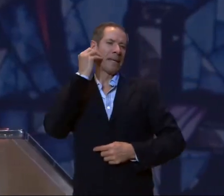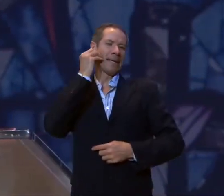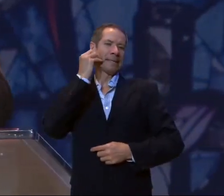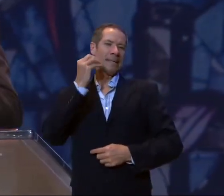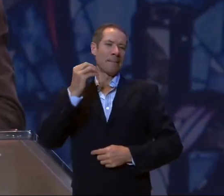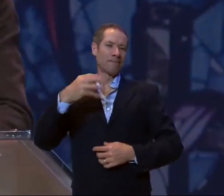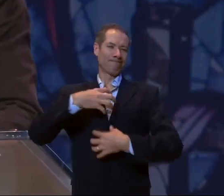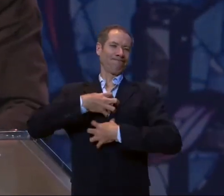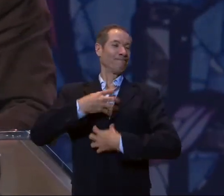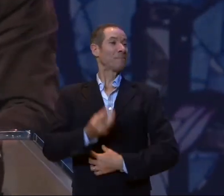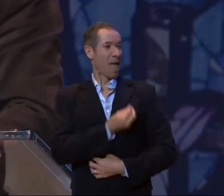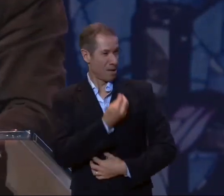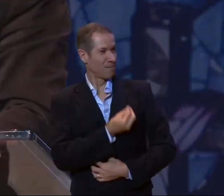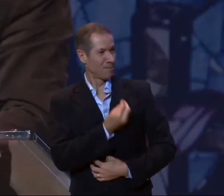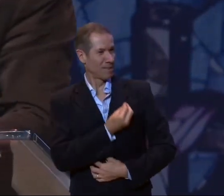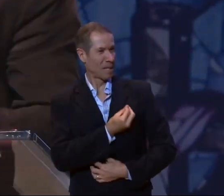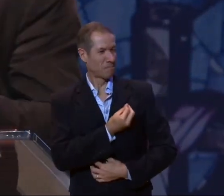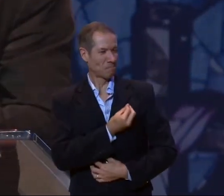minha vida,